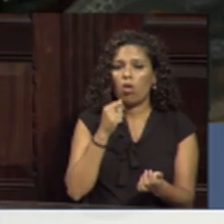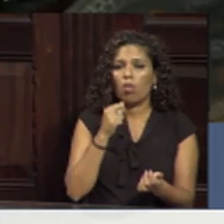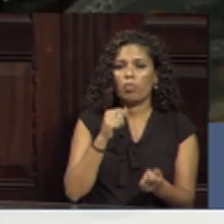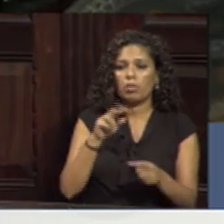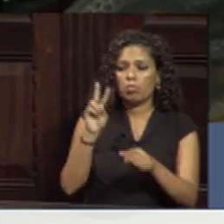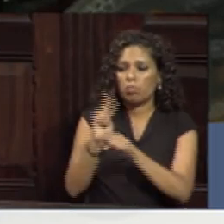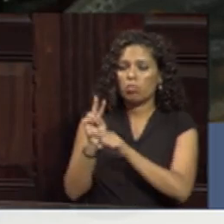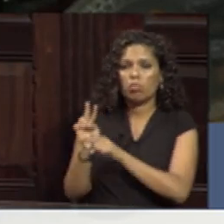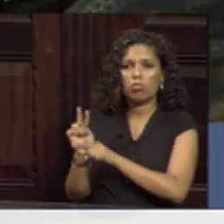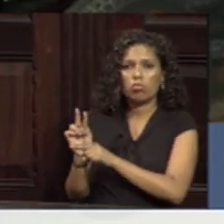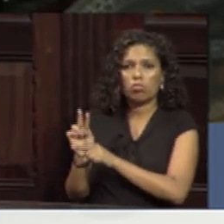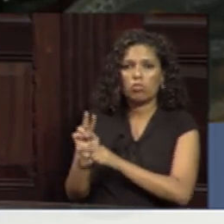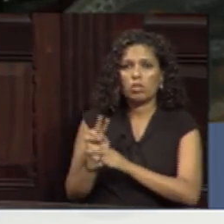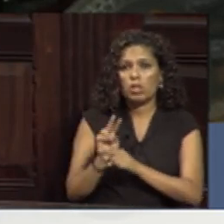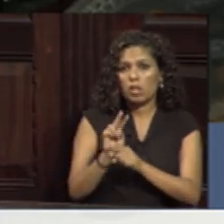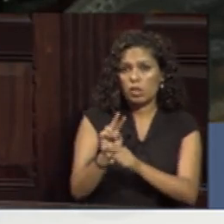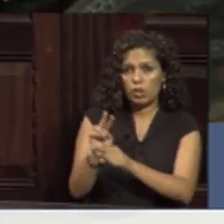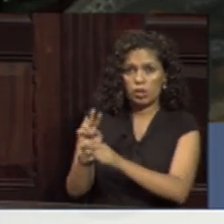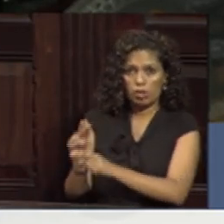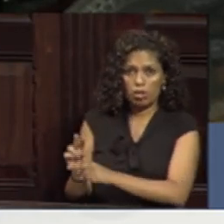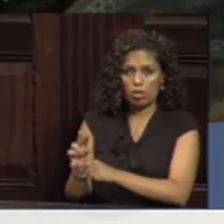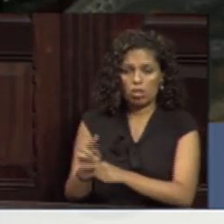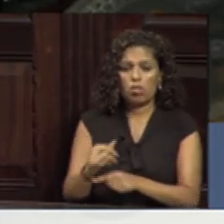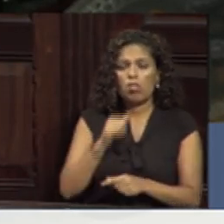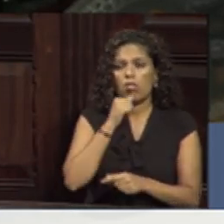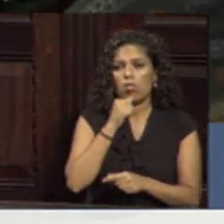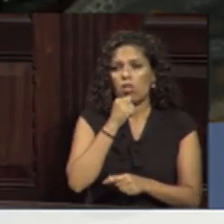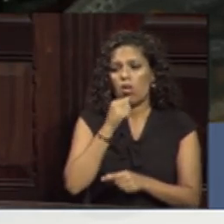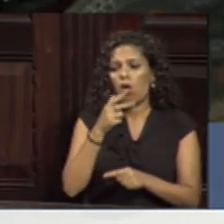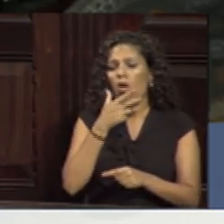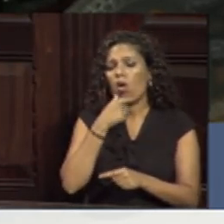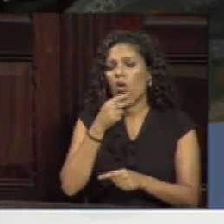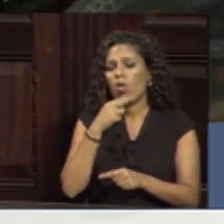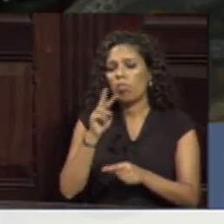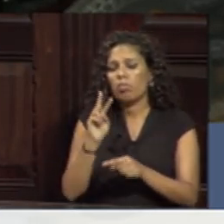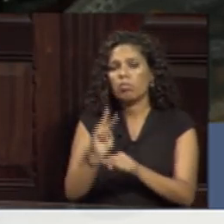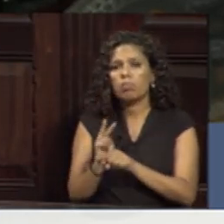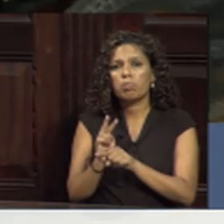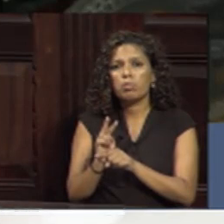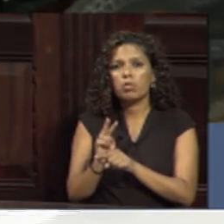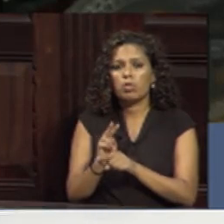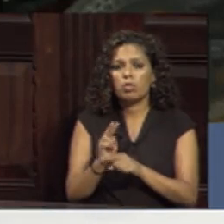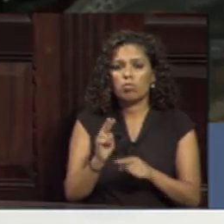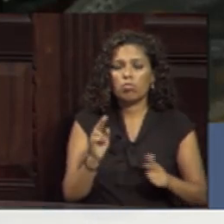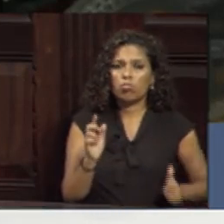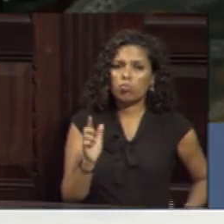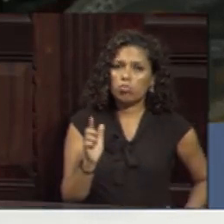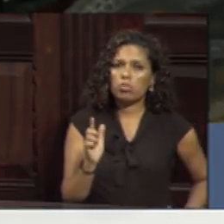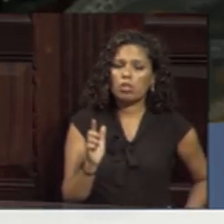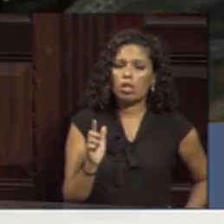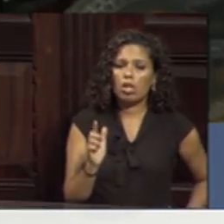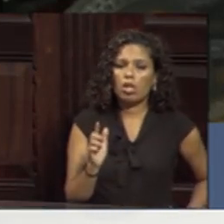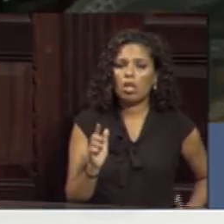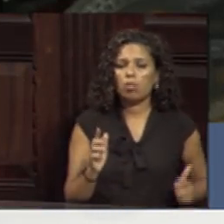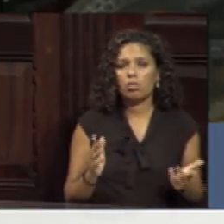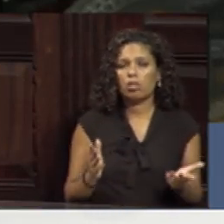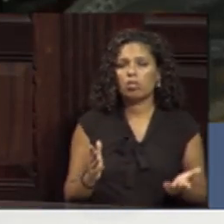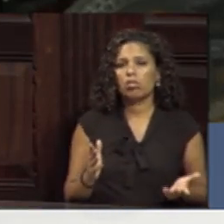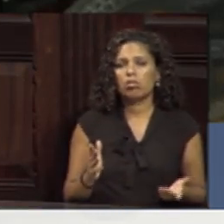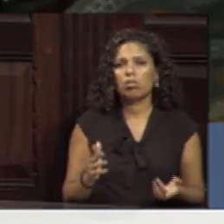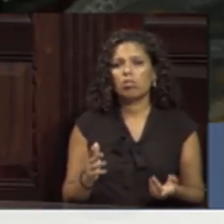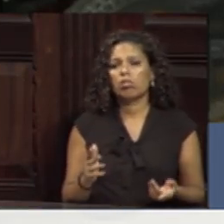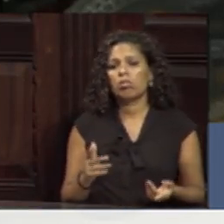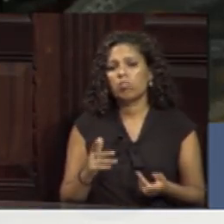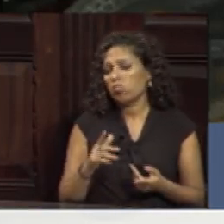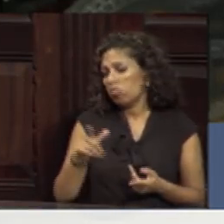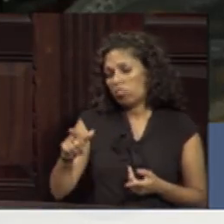o deputado não tem carro, não tem segurança. E aqui, vereador, estão querendo fazer a mesma expoliação,